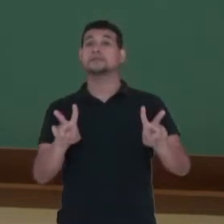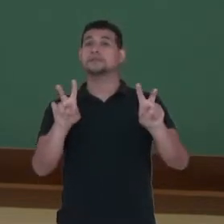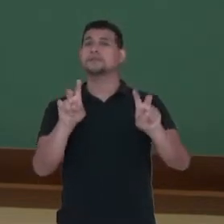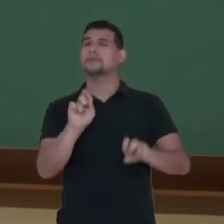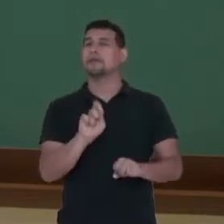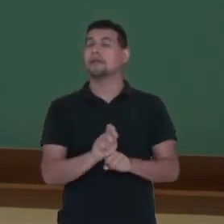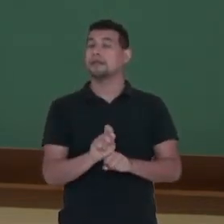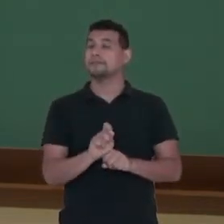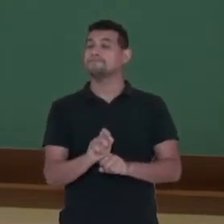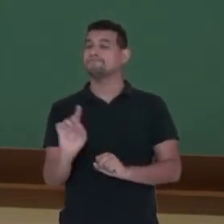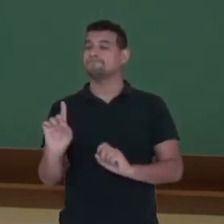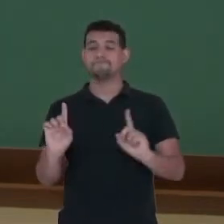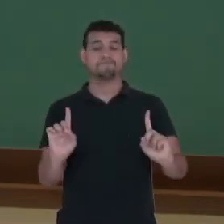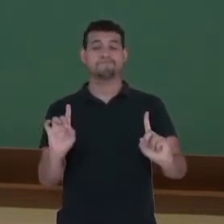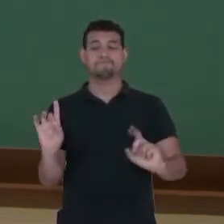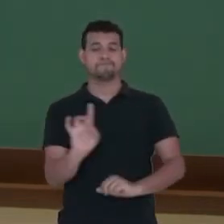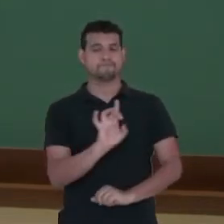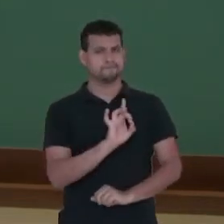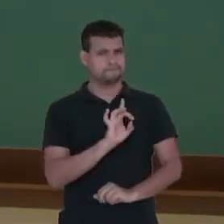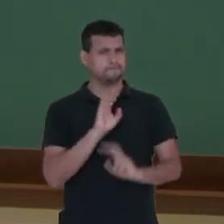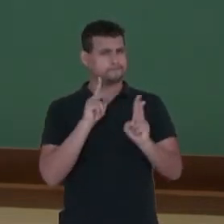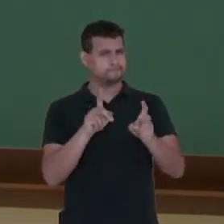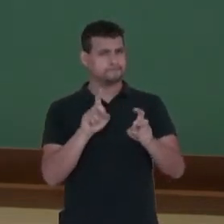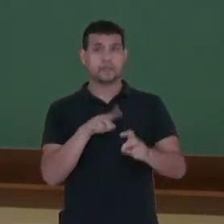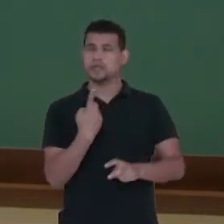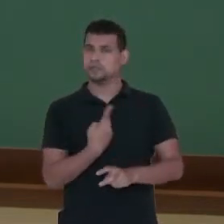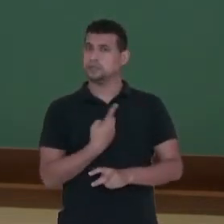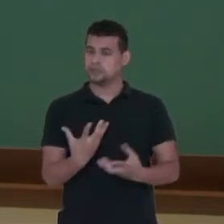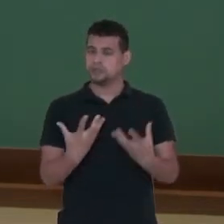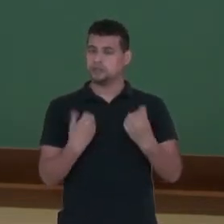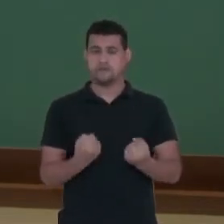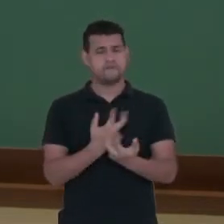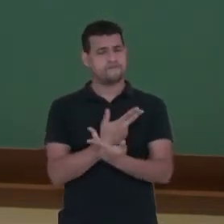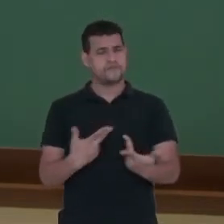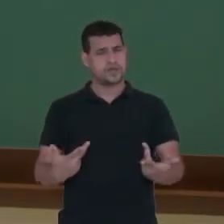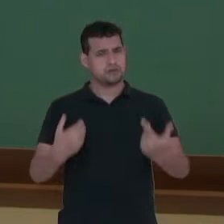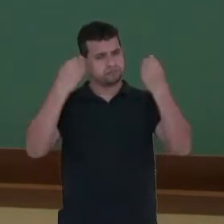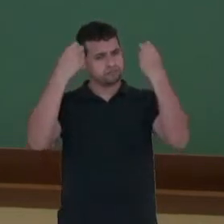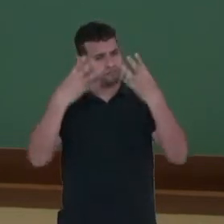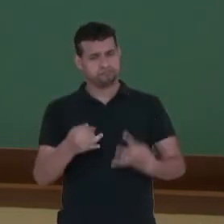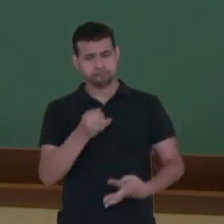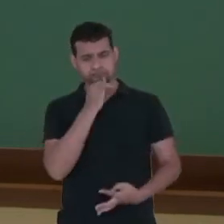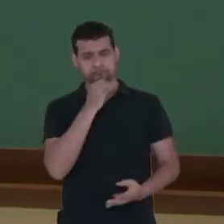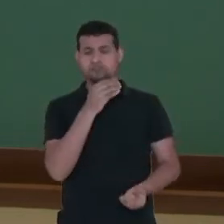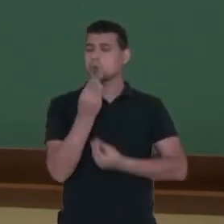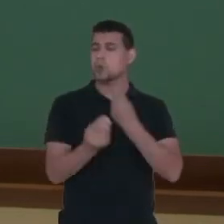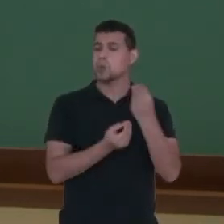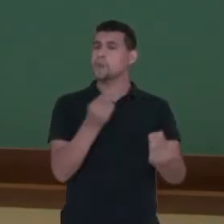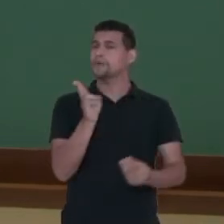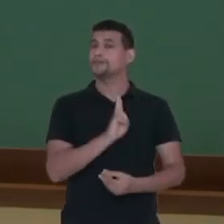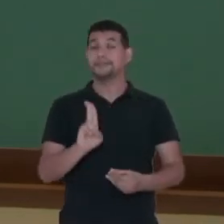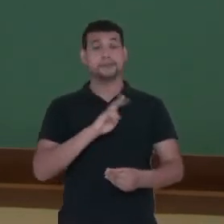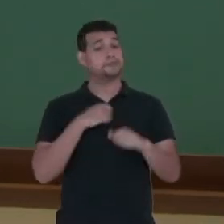e dos outros. Vejam bem que nós já citamos vários exemplos de como nós devemos agir a respeito